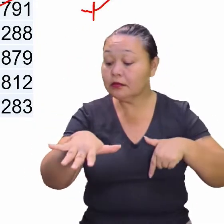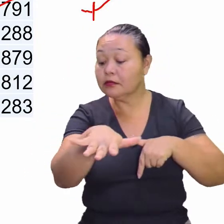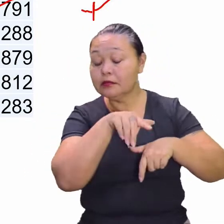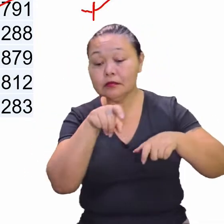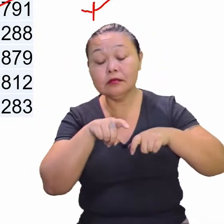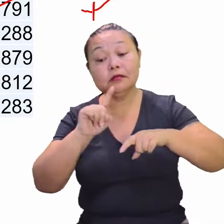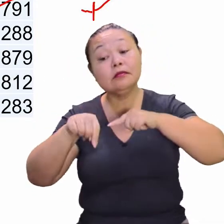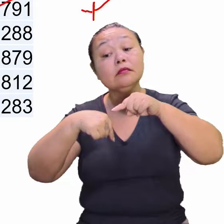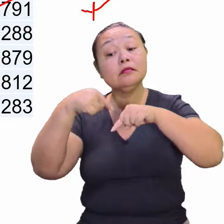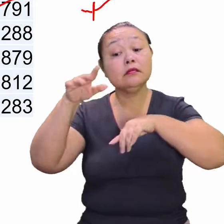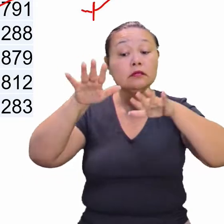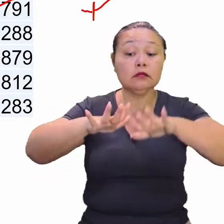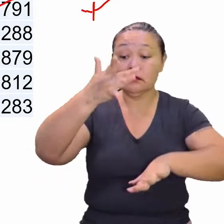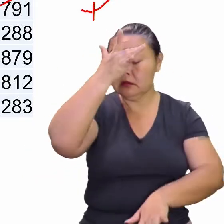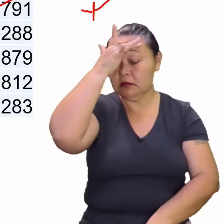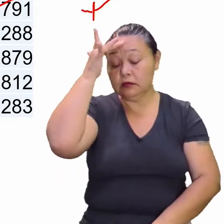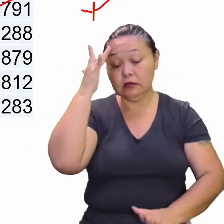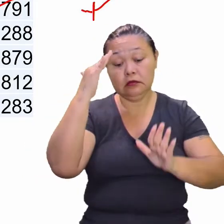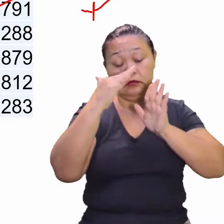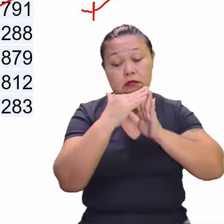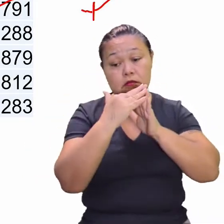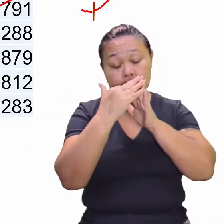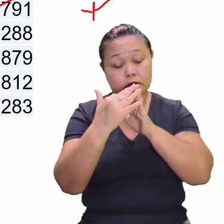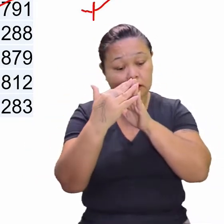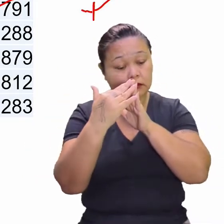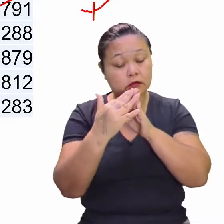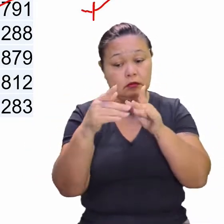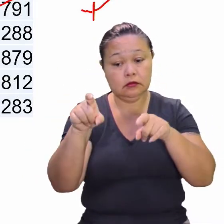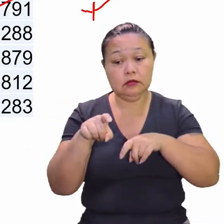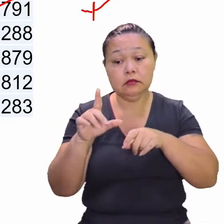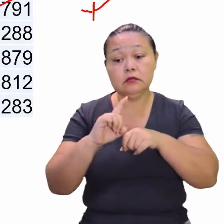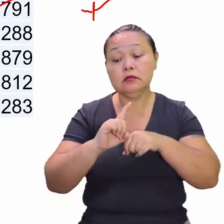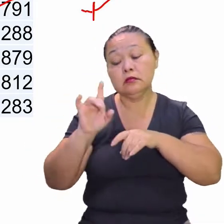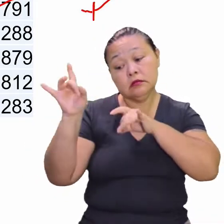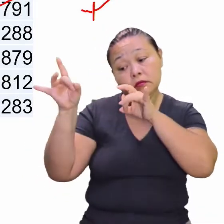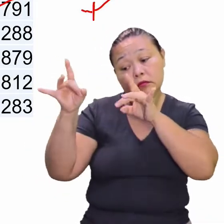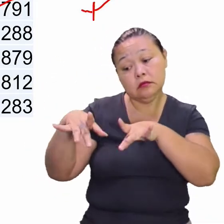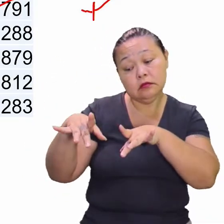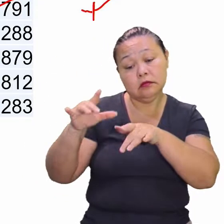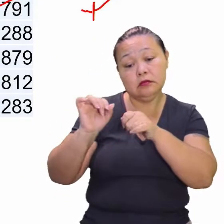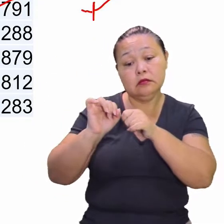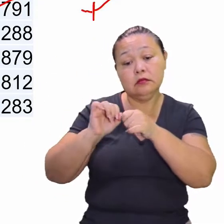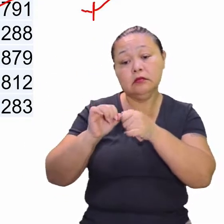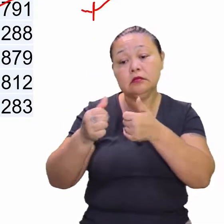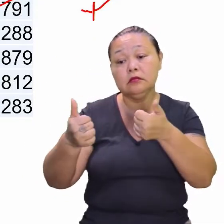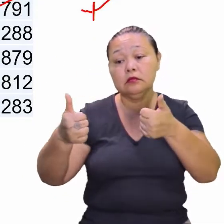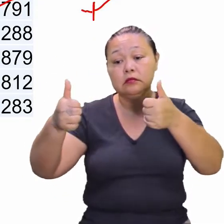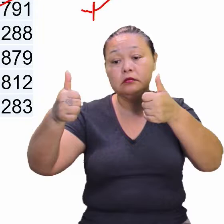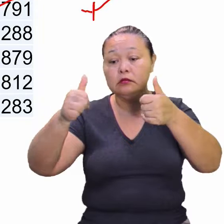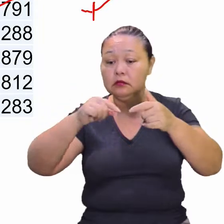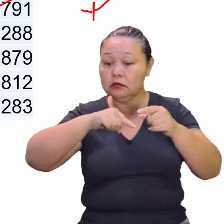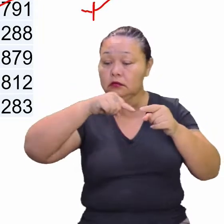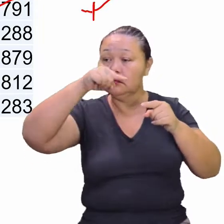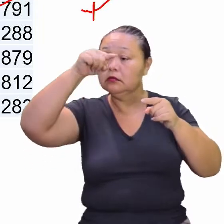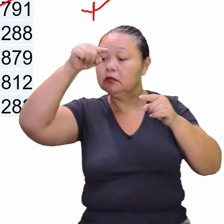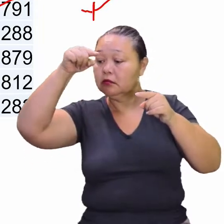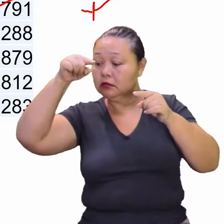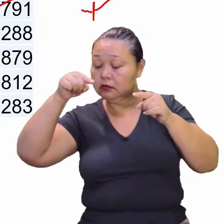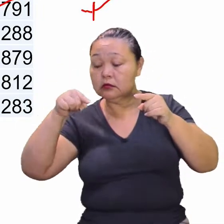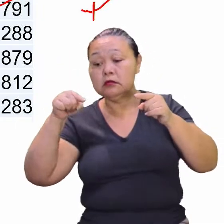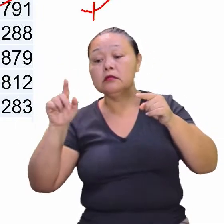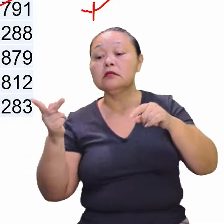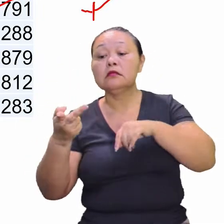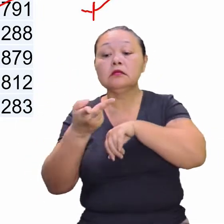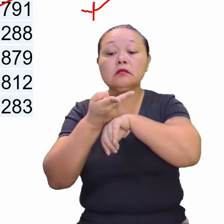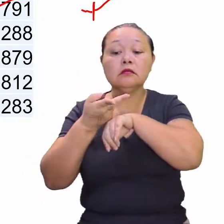e depois algumas pessoas mesmo que moravam no campo começaram a deixar o campo, aí a gente viu essa queda e foram para outras